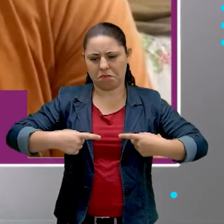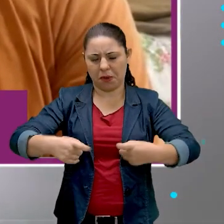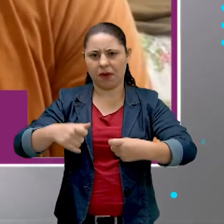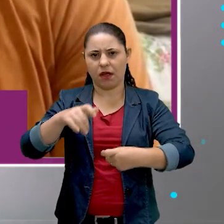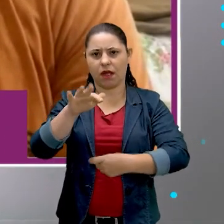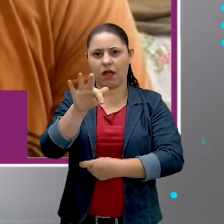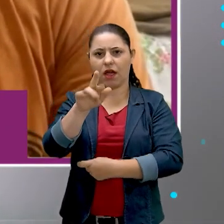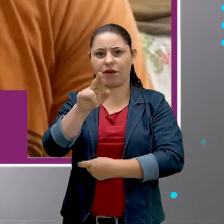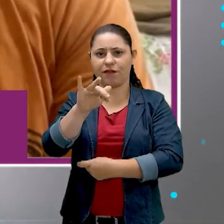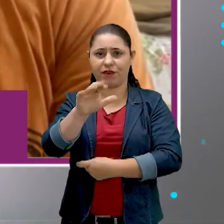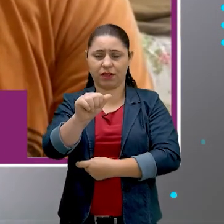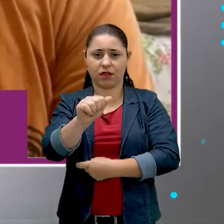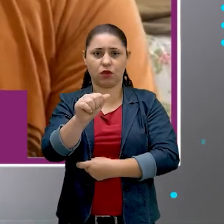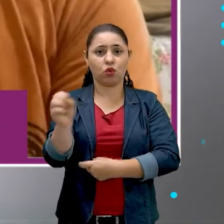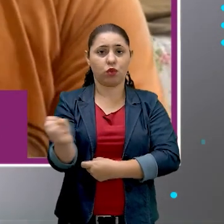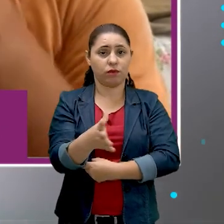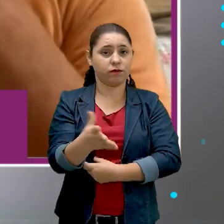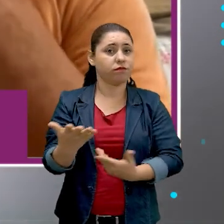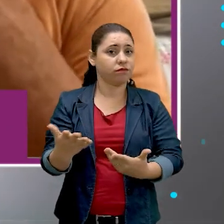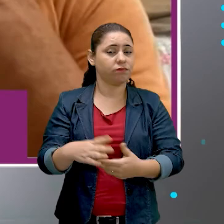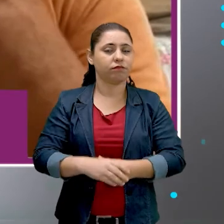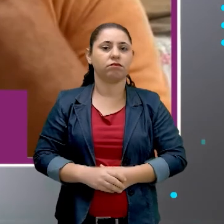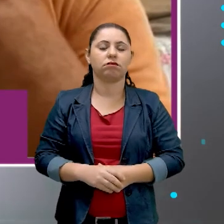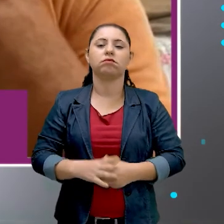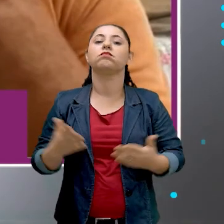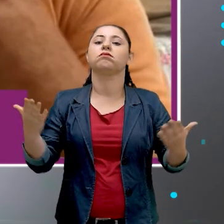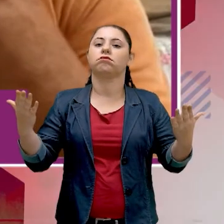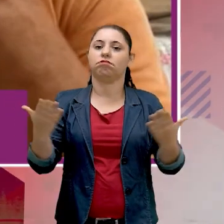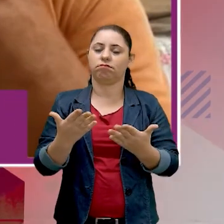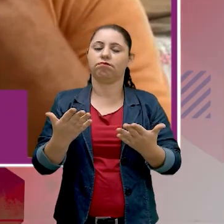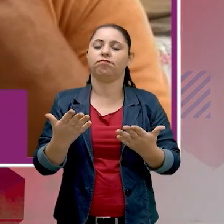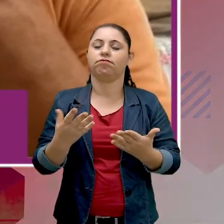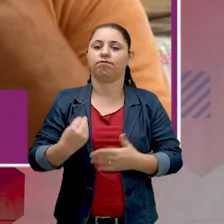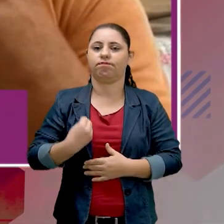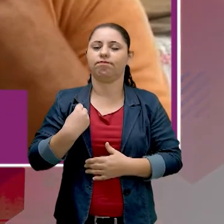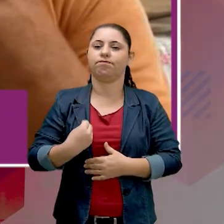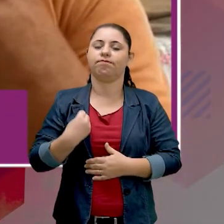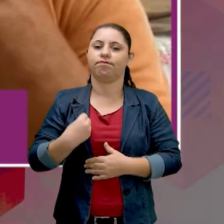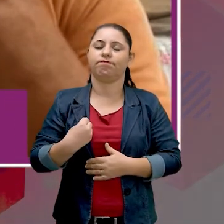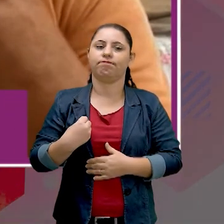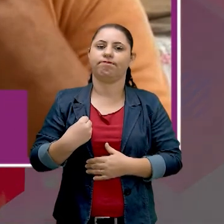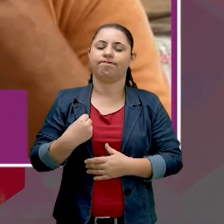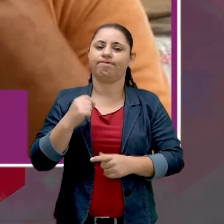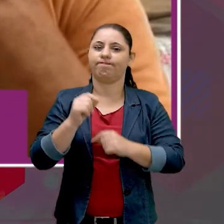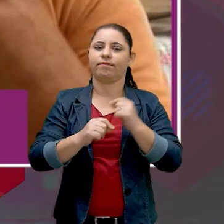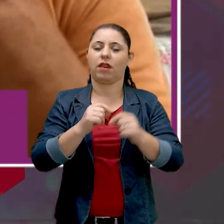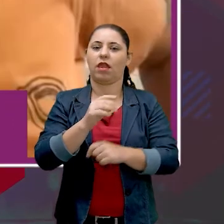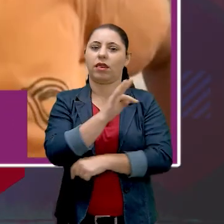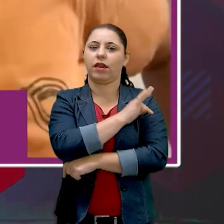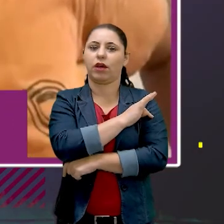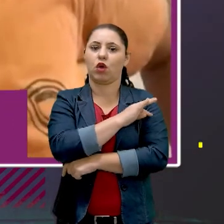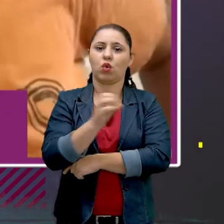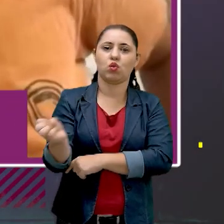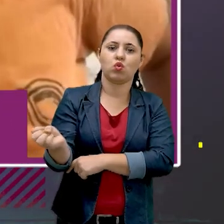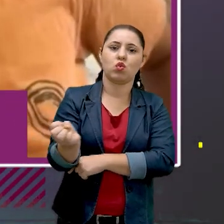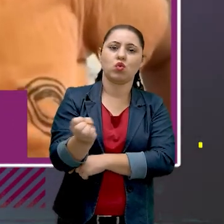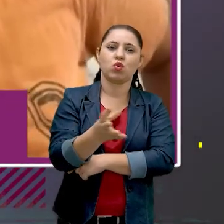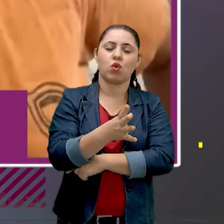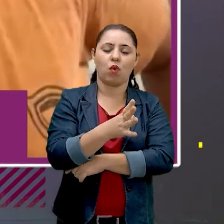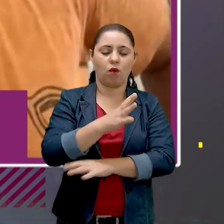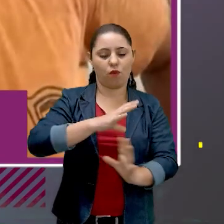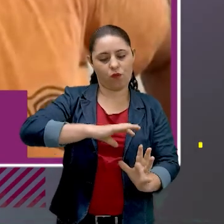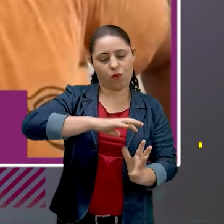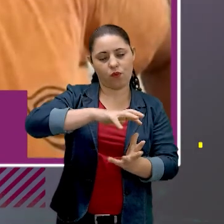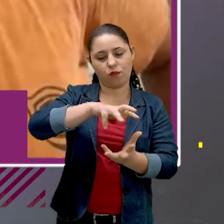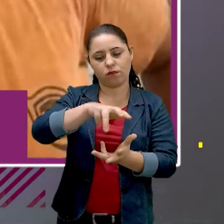aí, professor? Olha, a gente vive hoje, num conceito bem técnico, a gente usa uma nova ordem